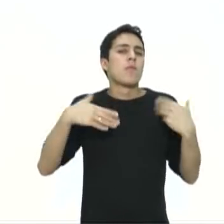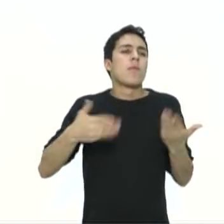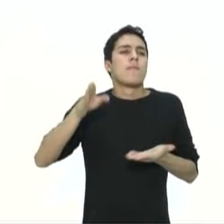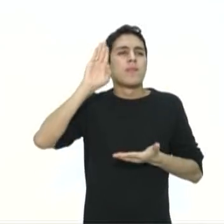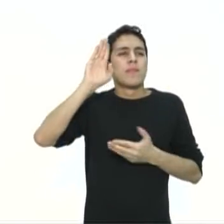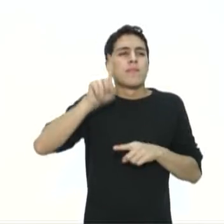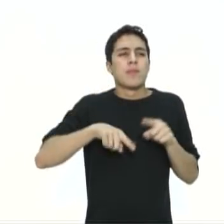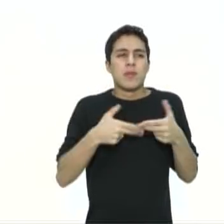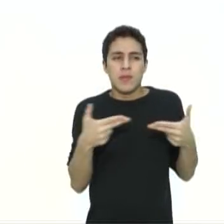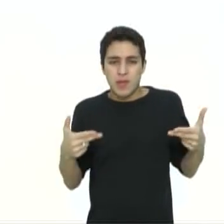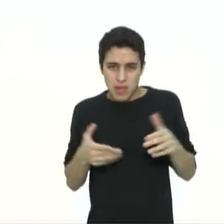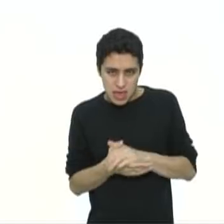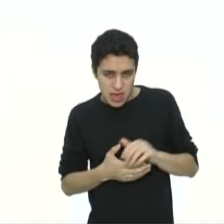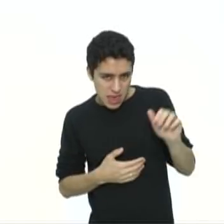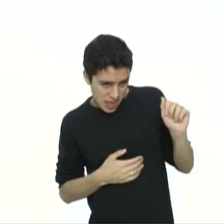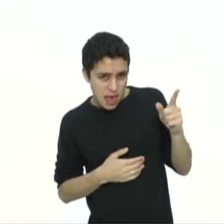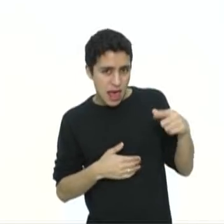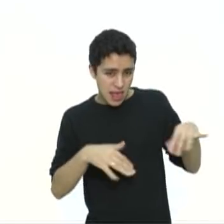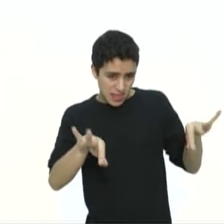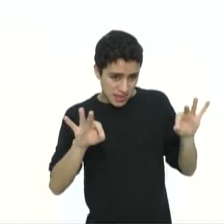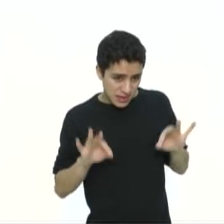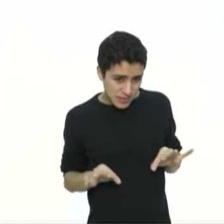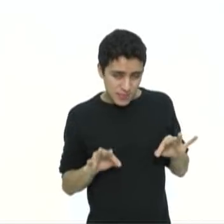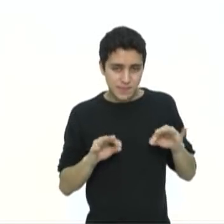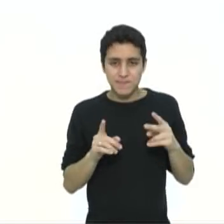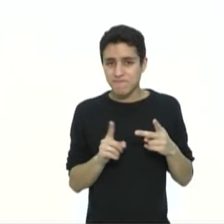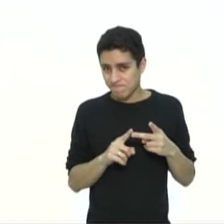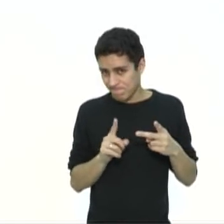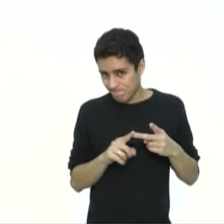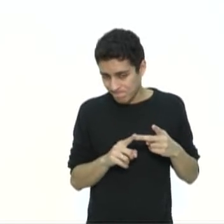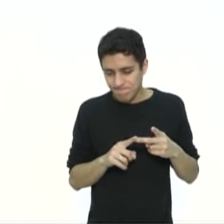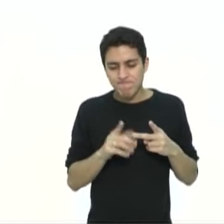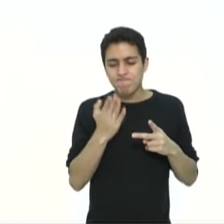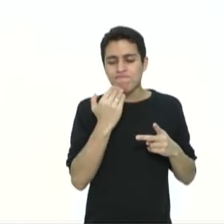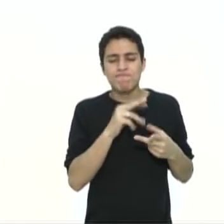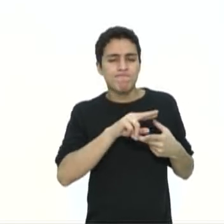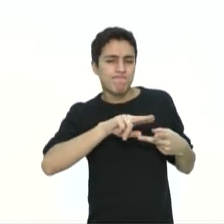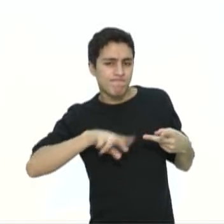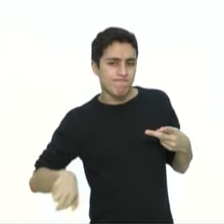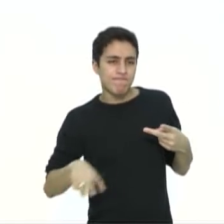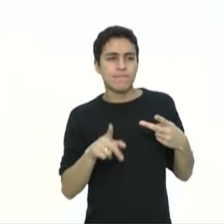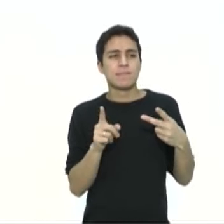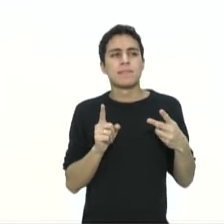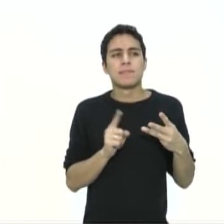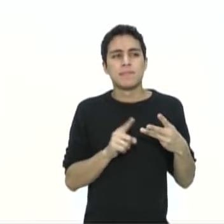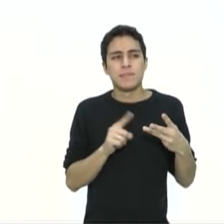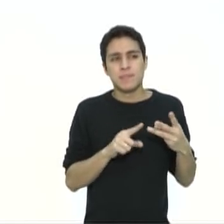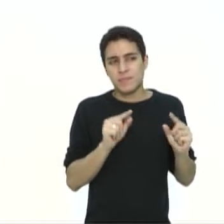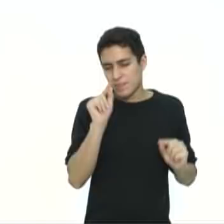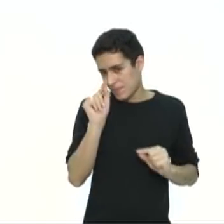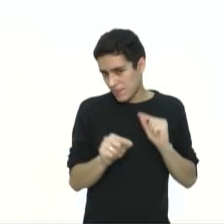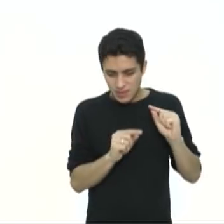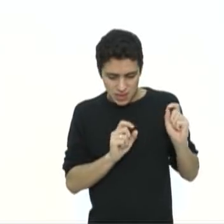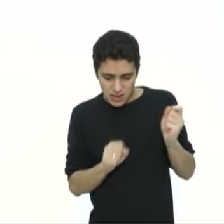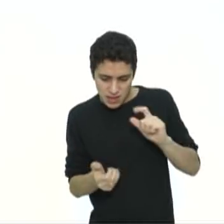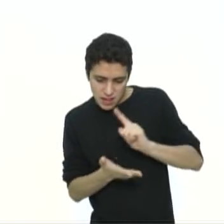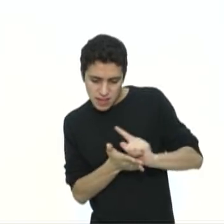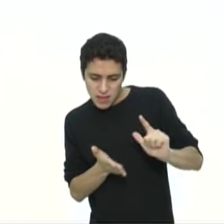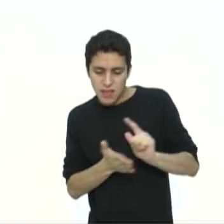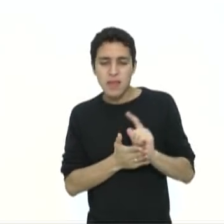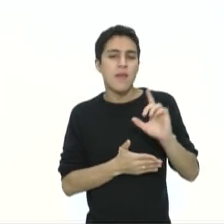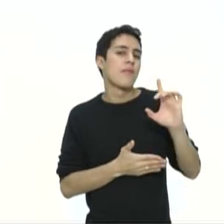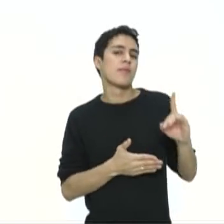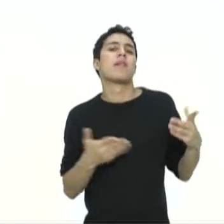produto? Letra A, eram os produtos têxteis? Letra B, os produtos alimentícios? Letra C, os produtos de limpeza, ou